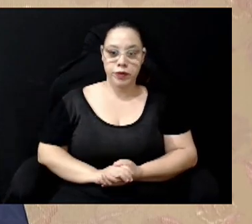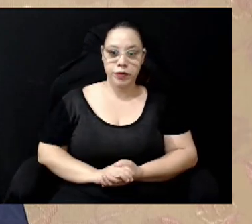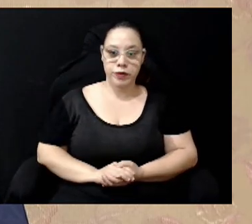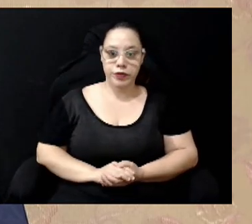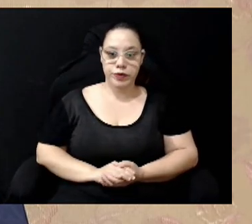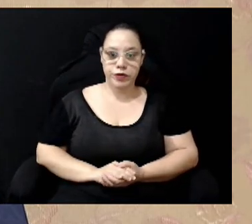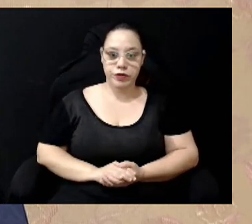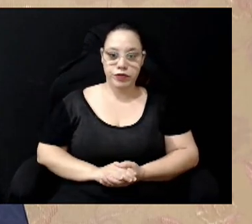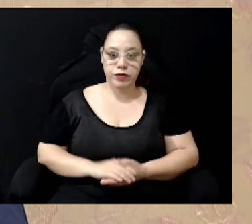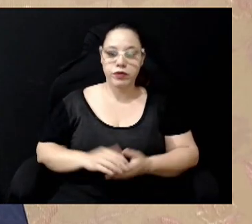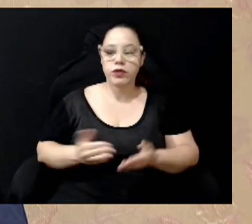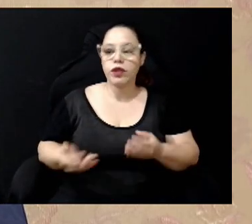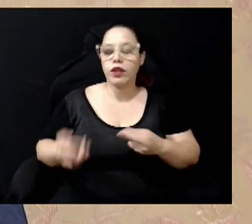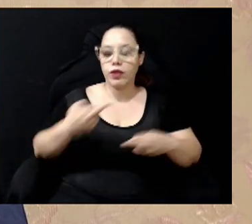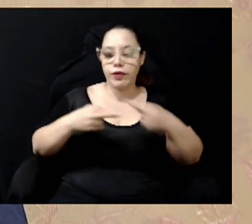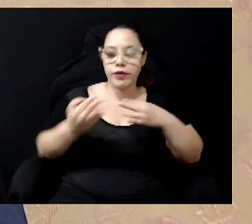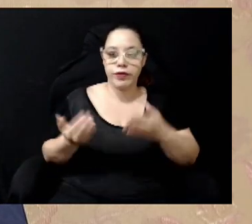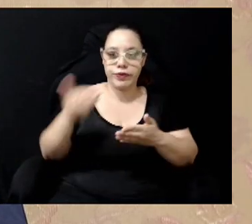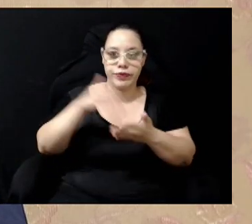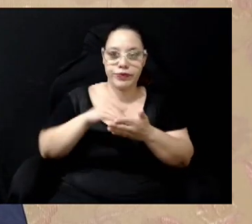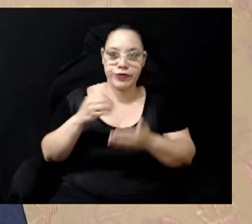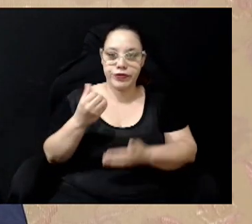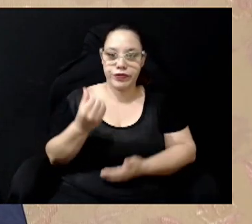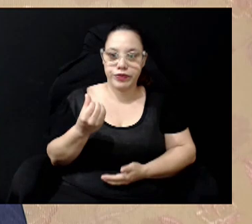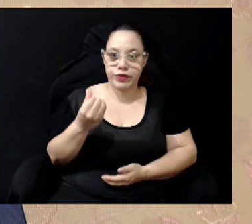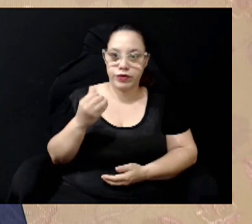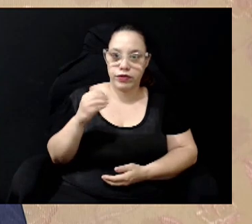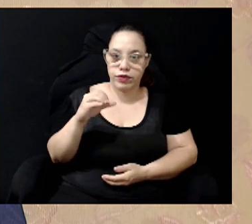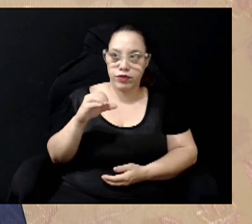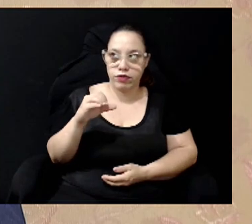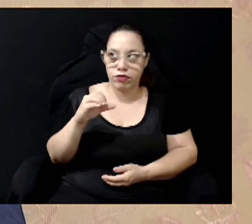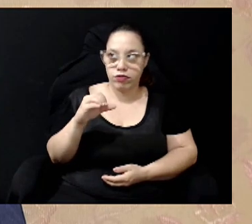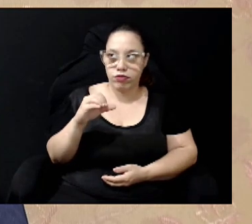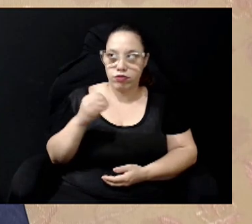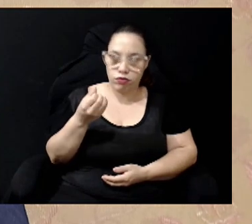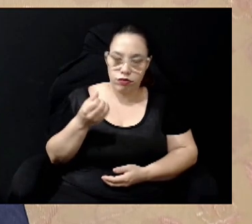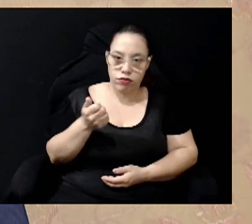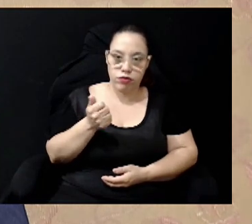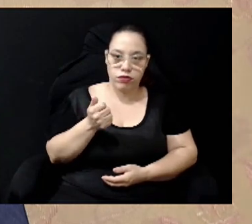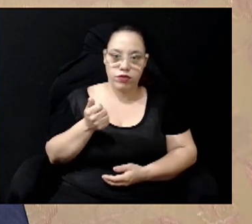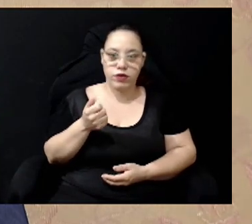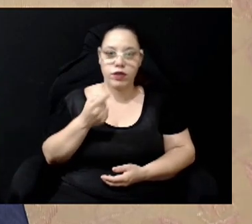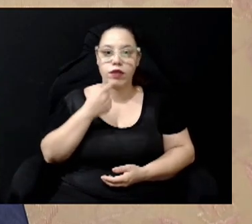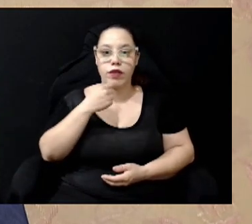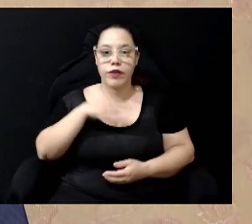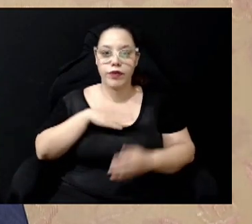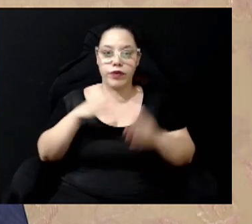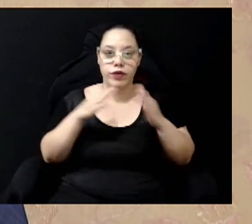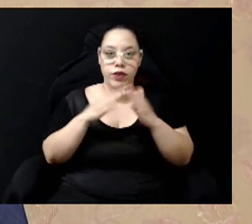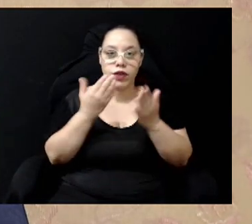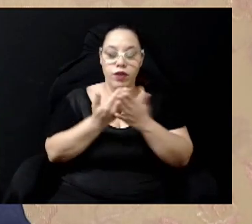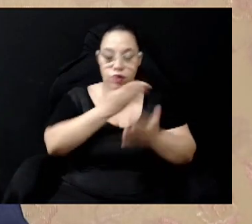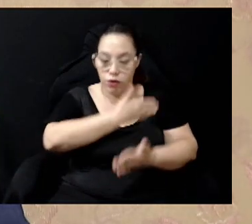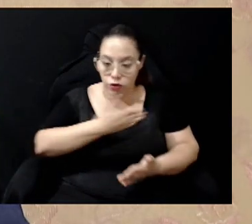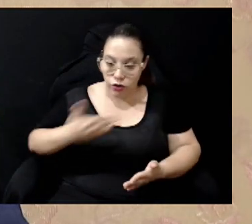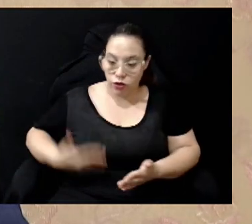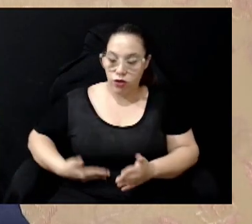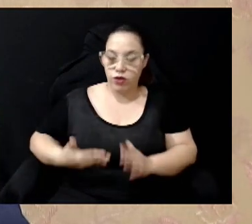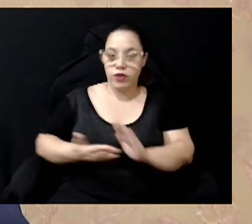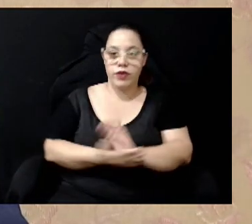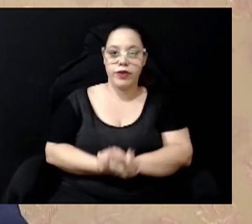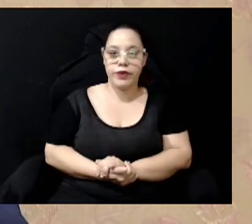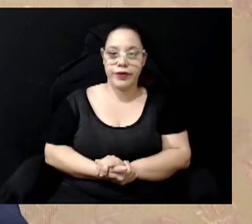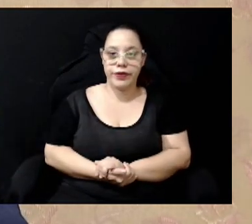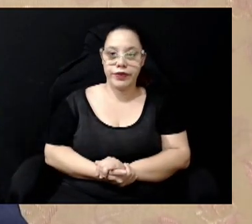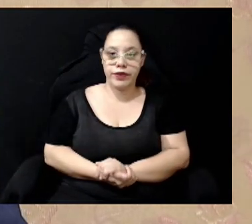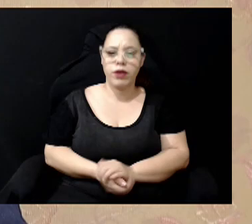trazer 60 ou 80 alunos das escolas municipais, e eu faço questão que